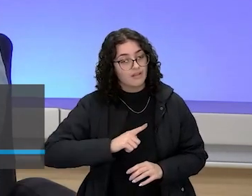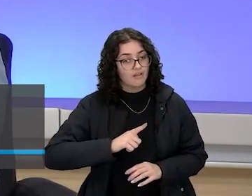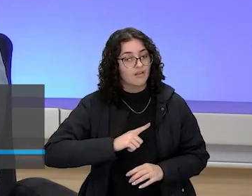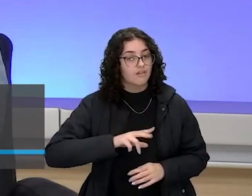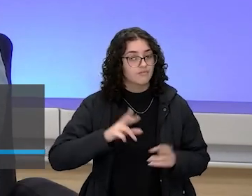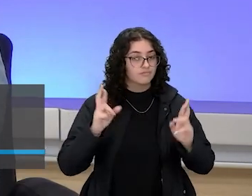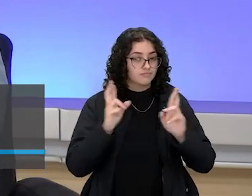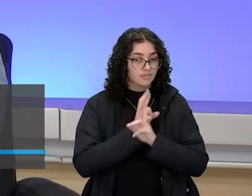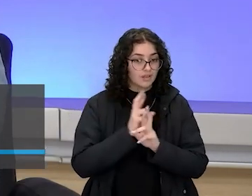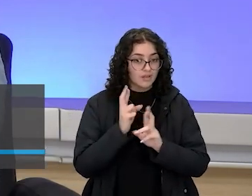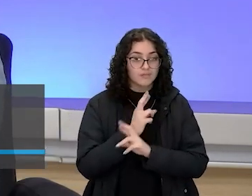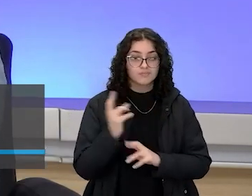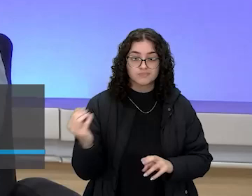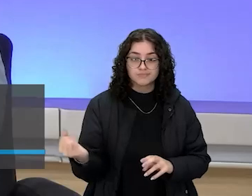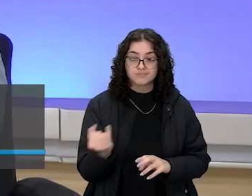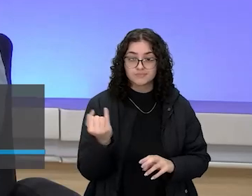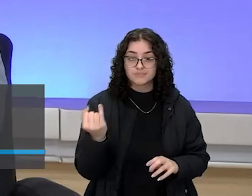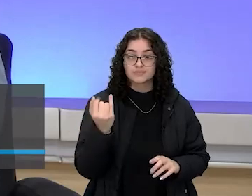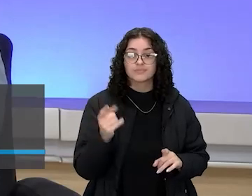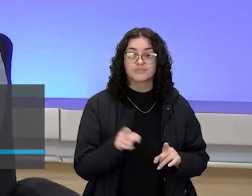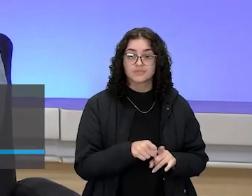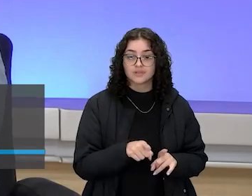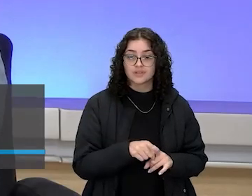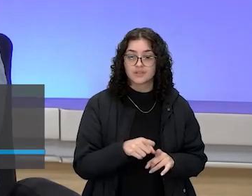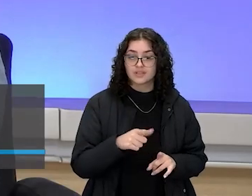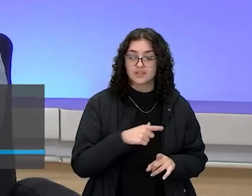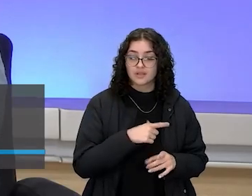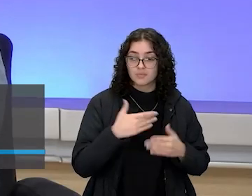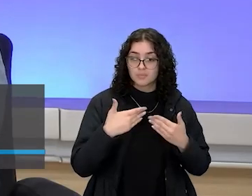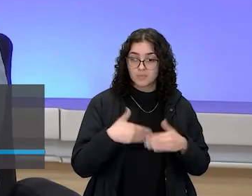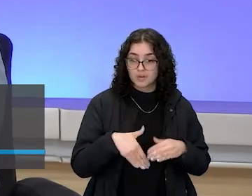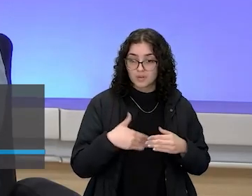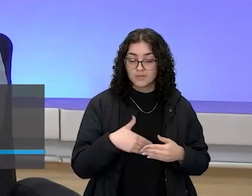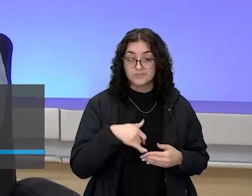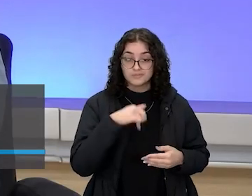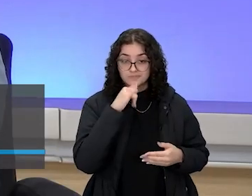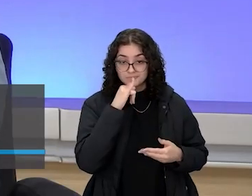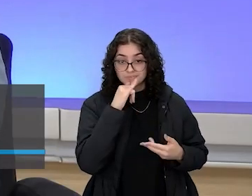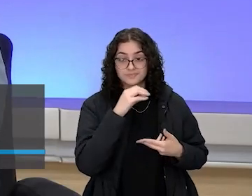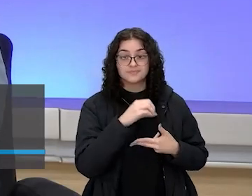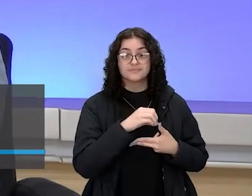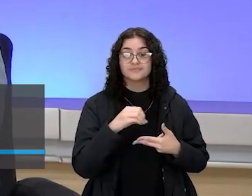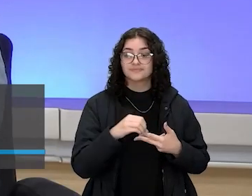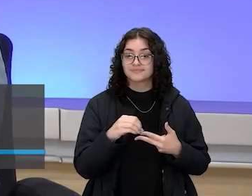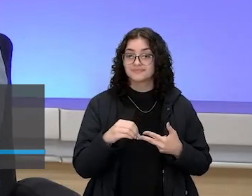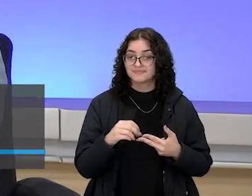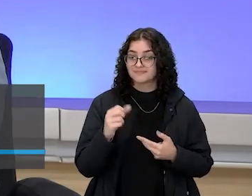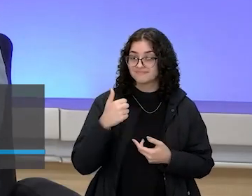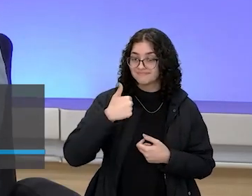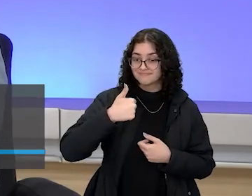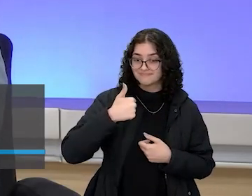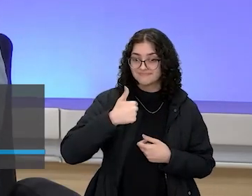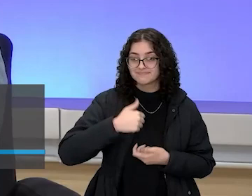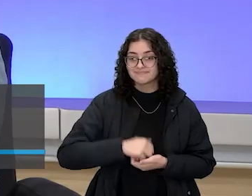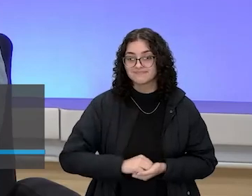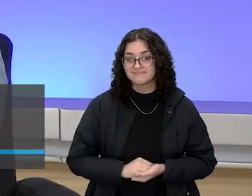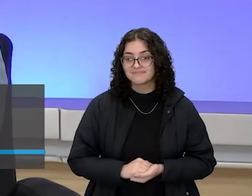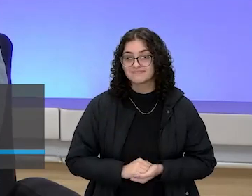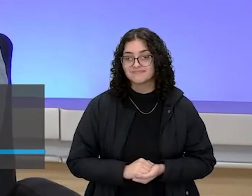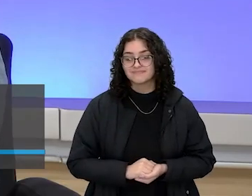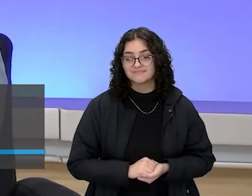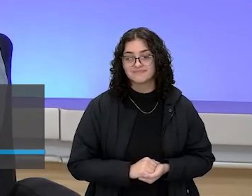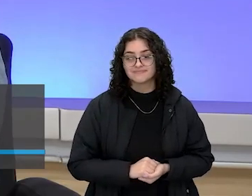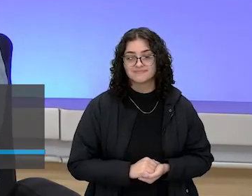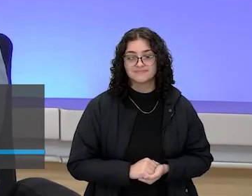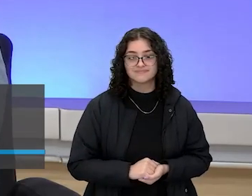essas relações importantes e que também caem em provas como o Enem, beleza? Bom, vamos lá. A gente vai fazer